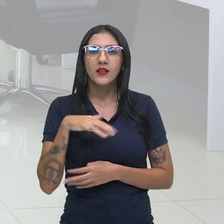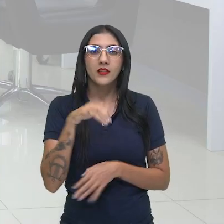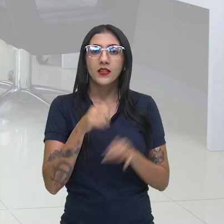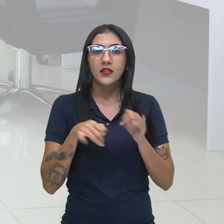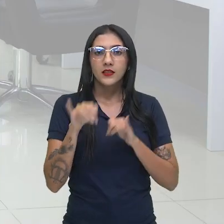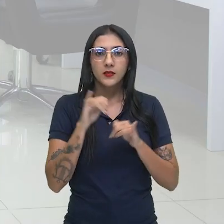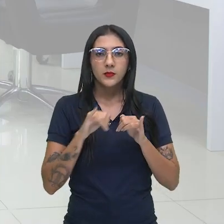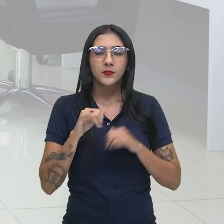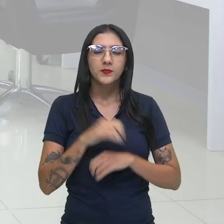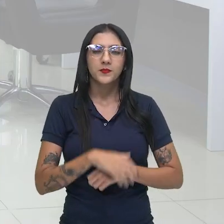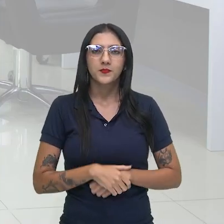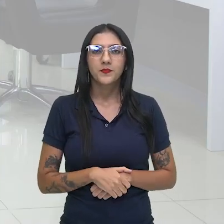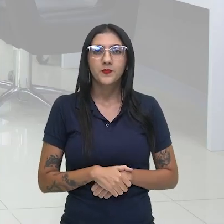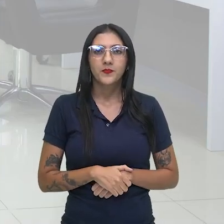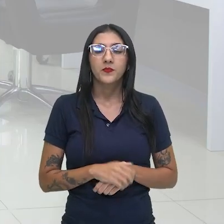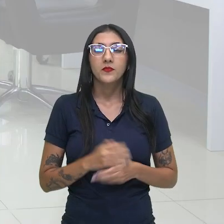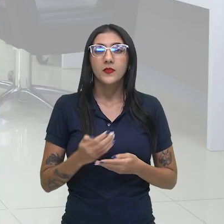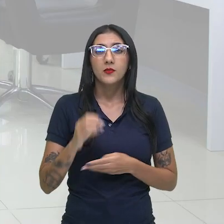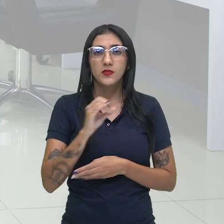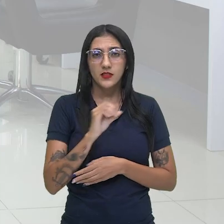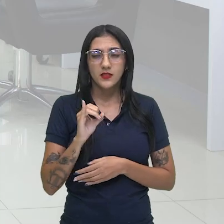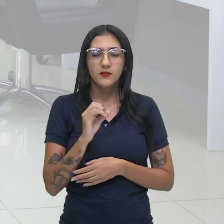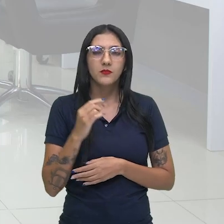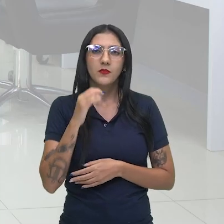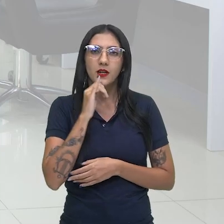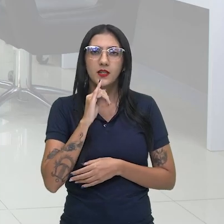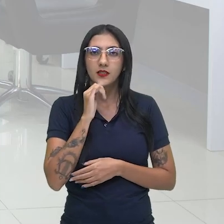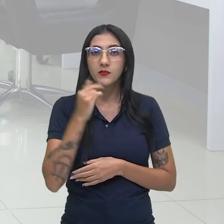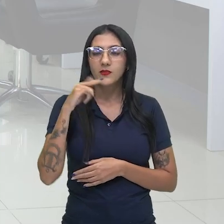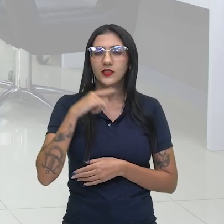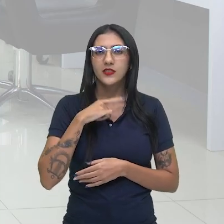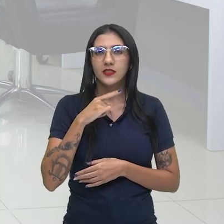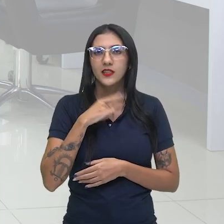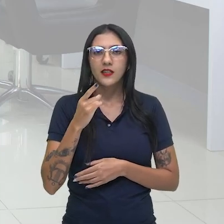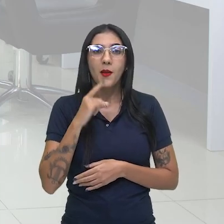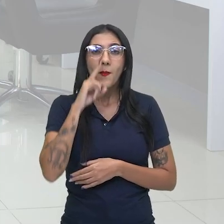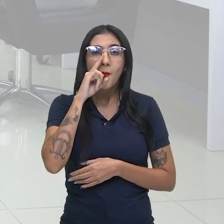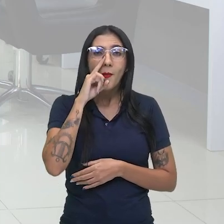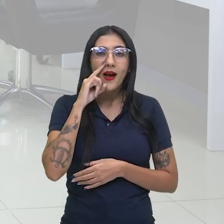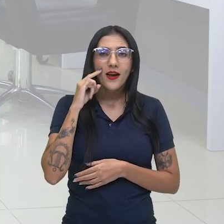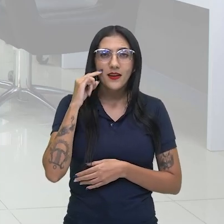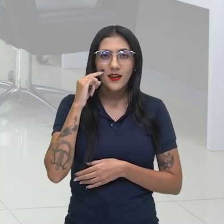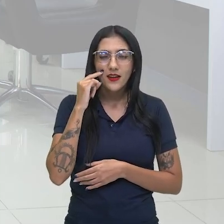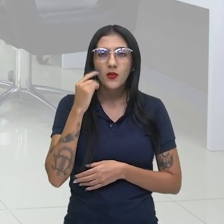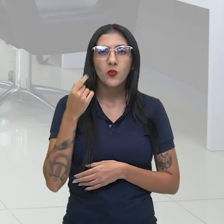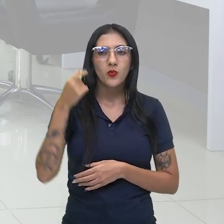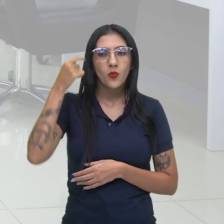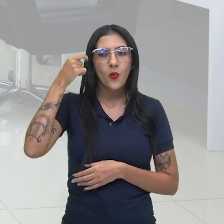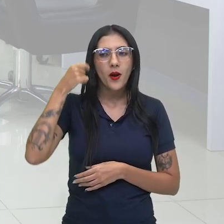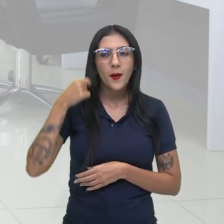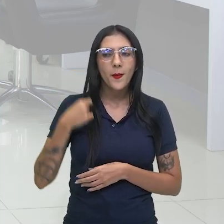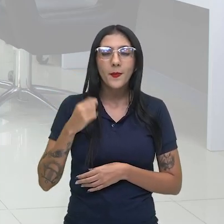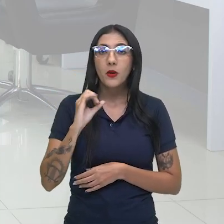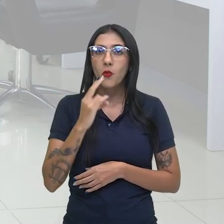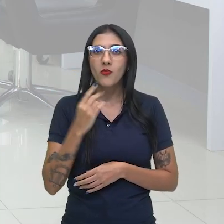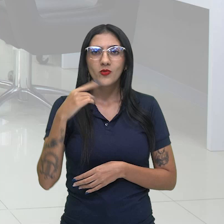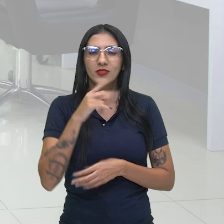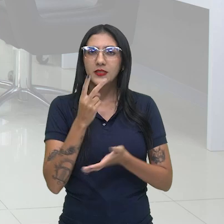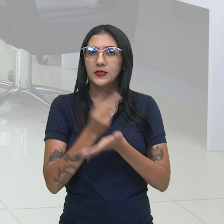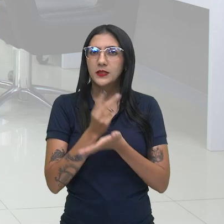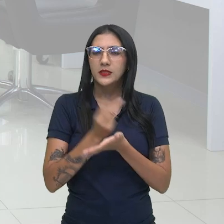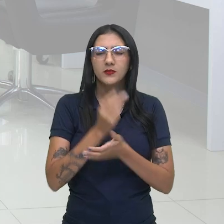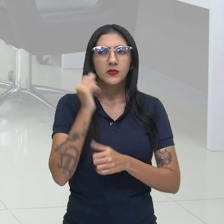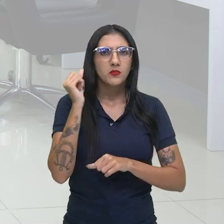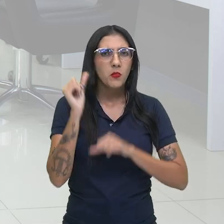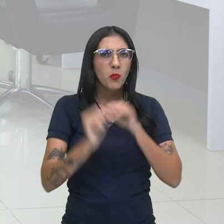da pintura. Então, se você tem luzes ou muda a cor do seu cabelo de